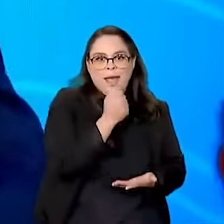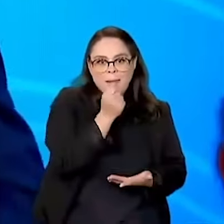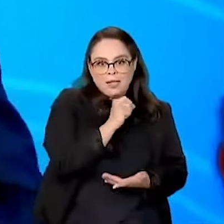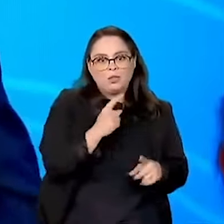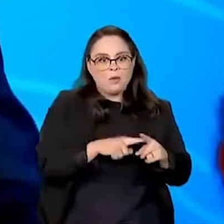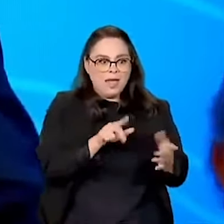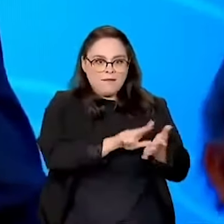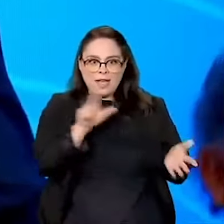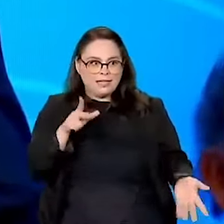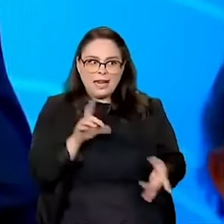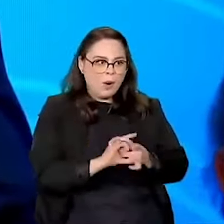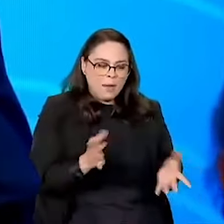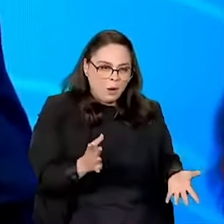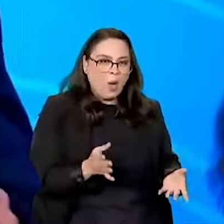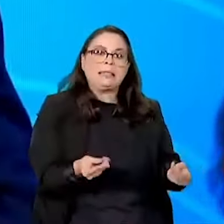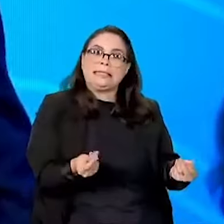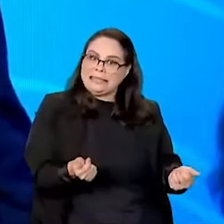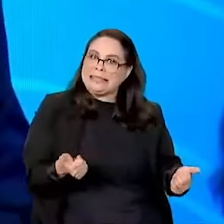porque a Anvisa não libera.